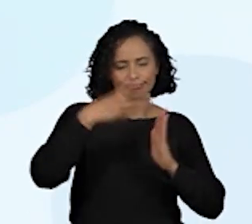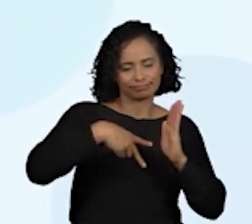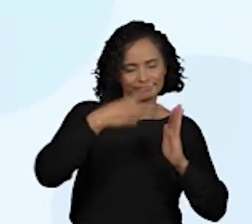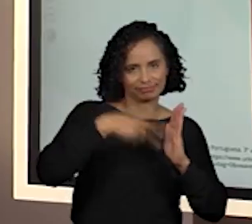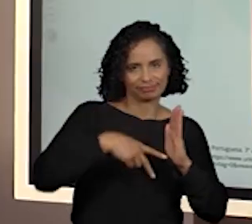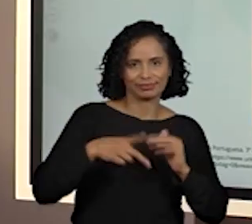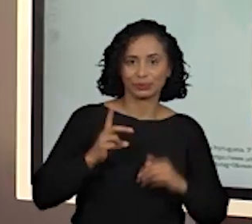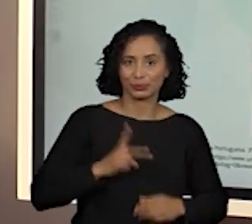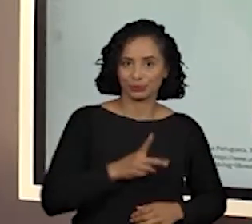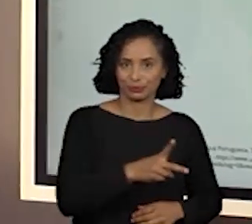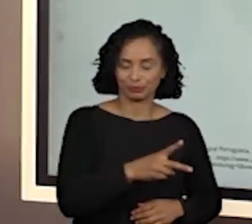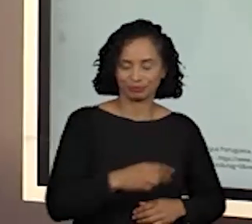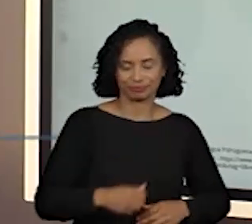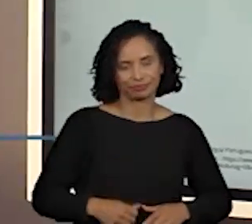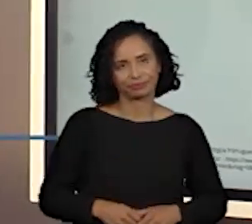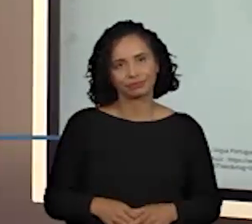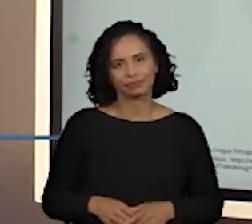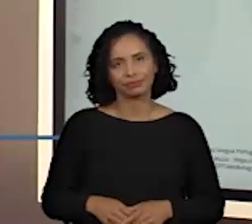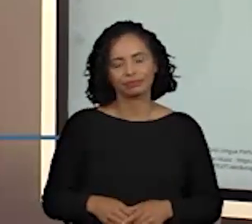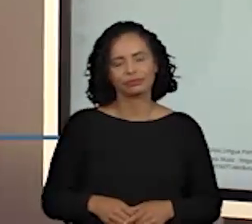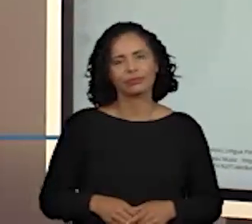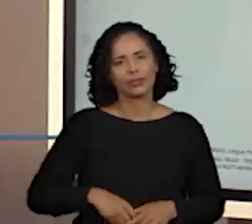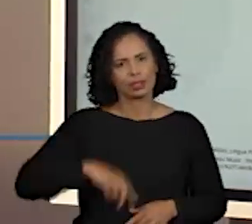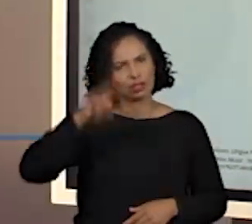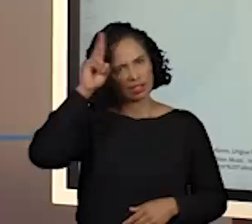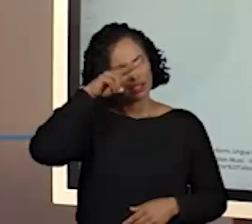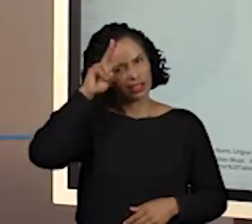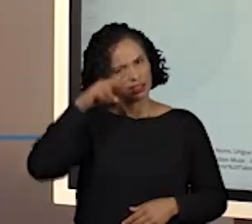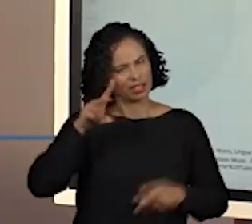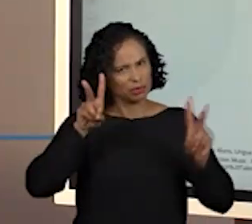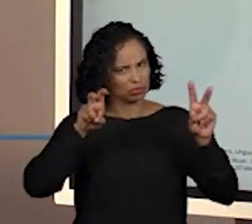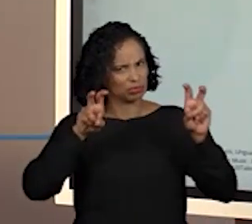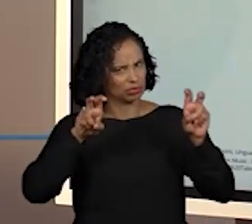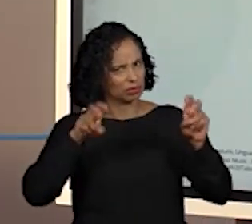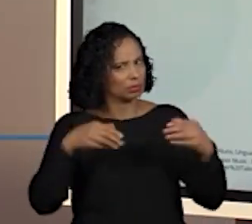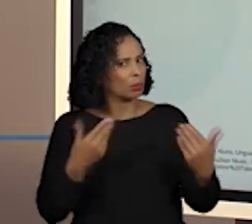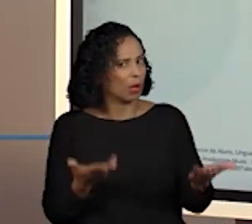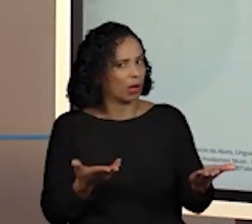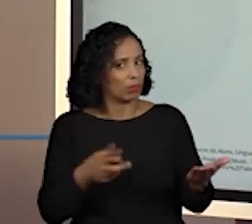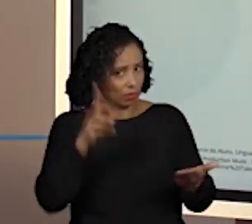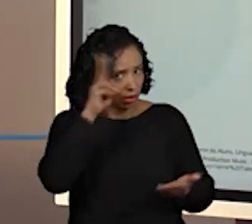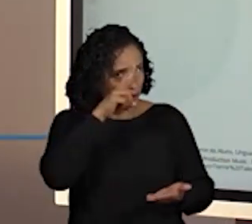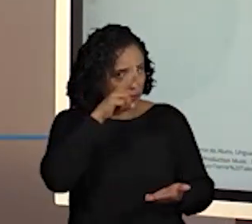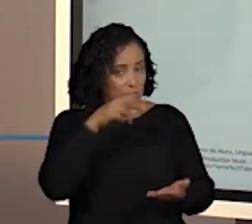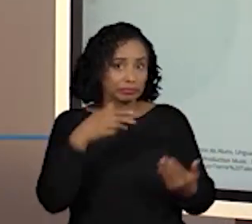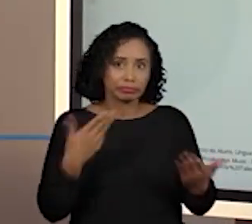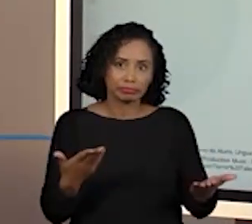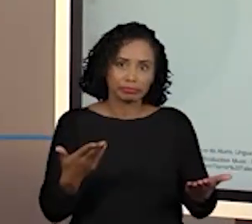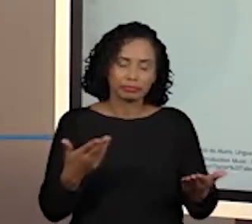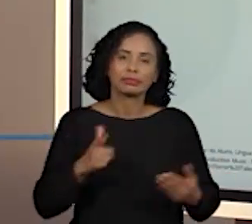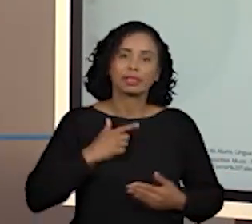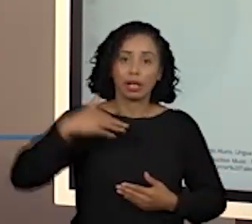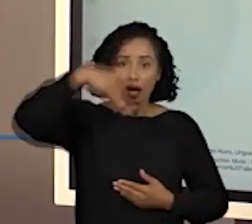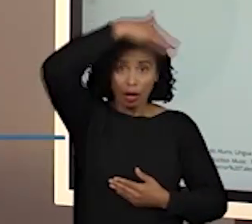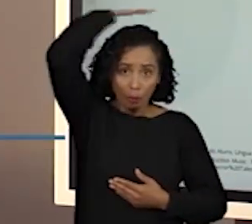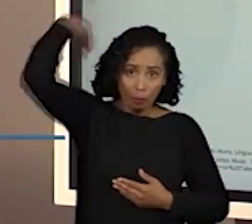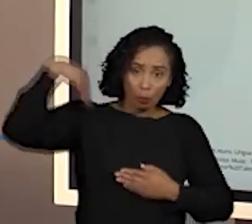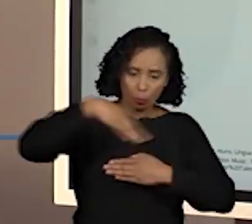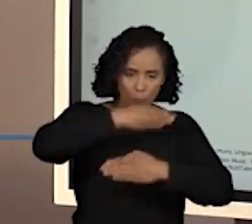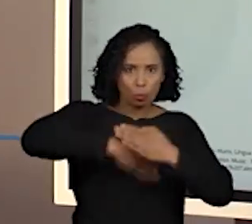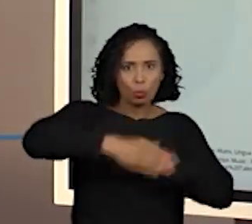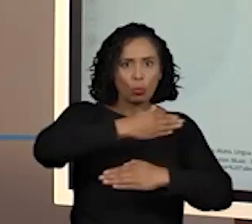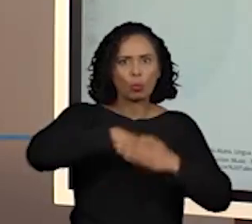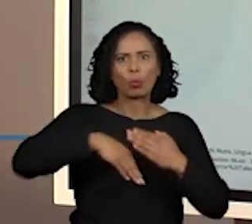do conto. Lembram o título do conto? Temos que lembrar. A Múmia do